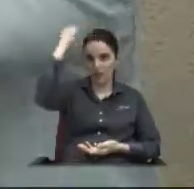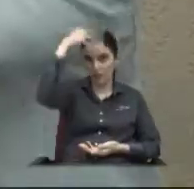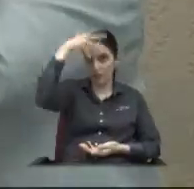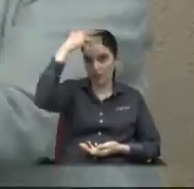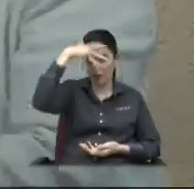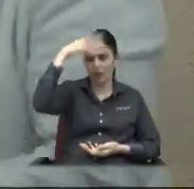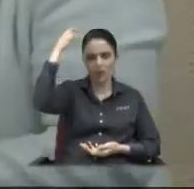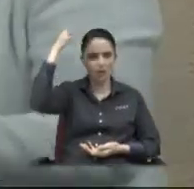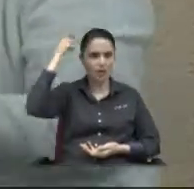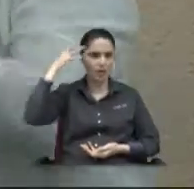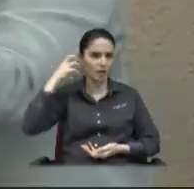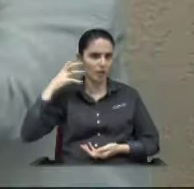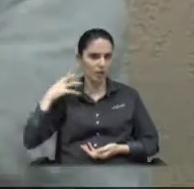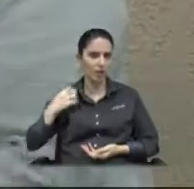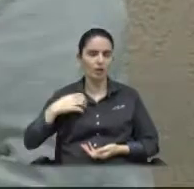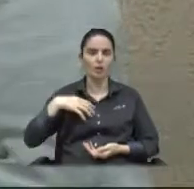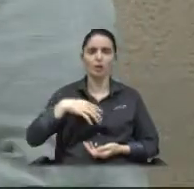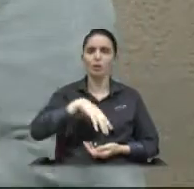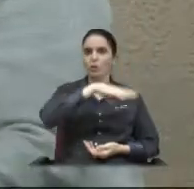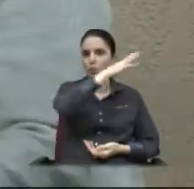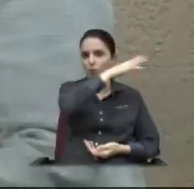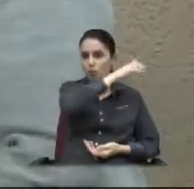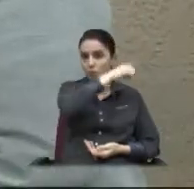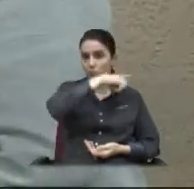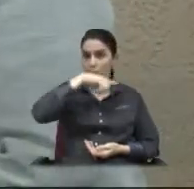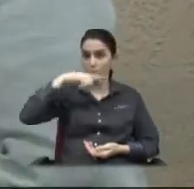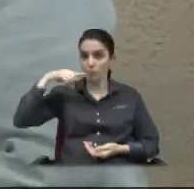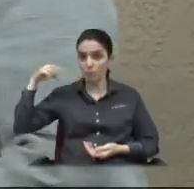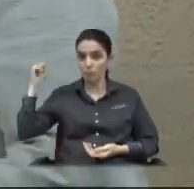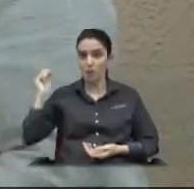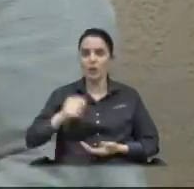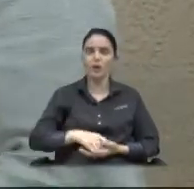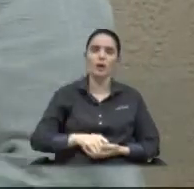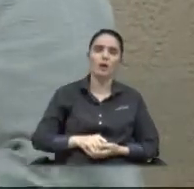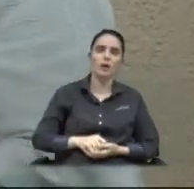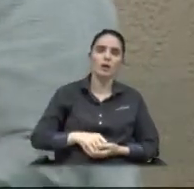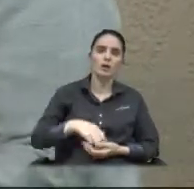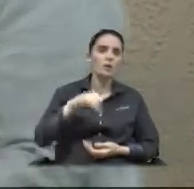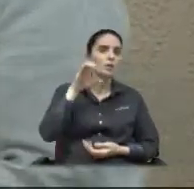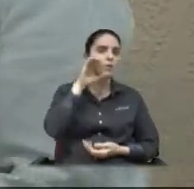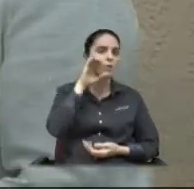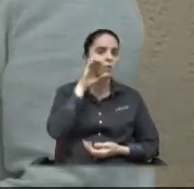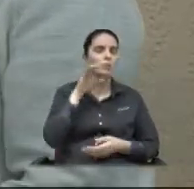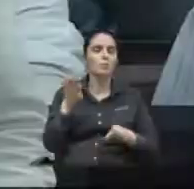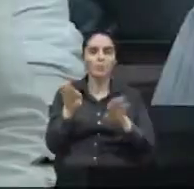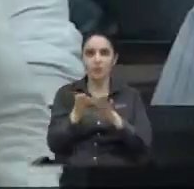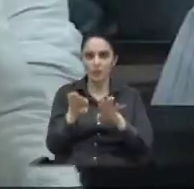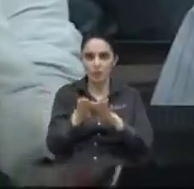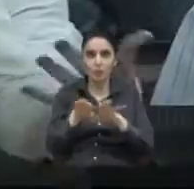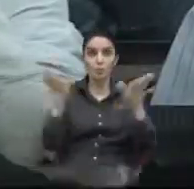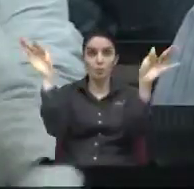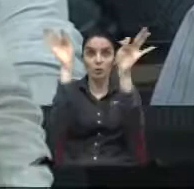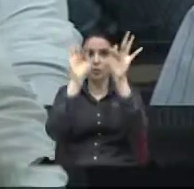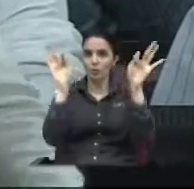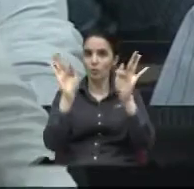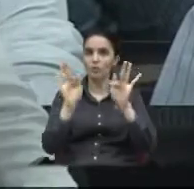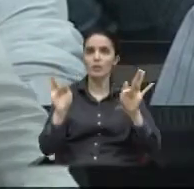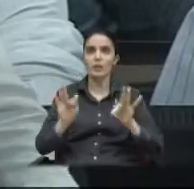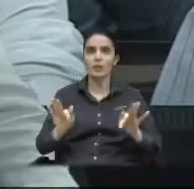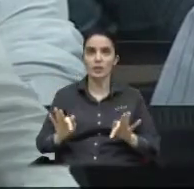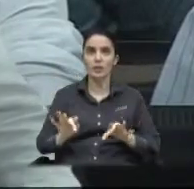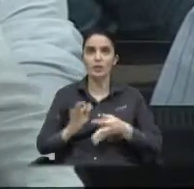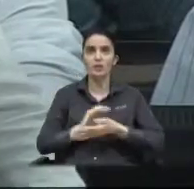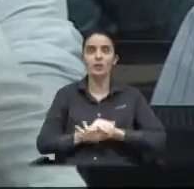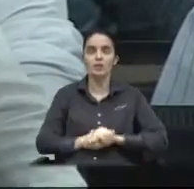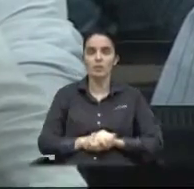luto para mayra operadora constância enquanto mulheres também se sensibilizam também se felicita provavelmente para o uso da